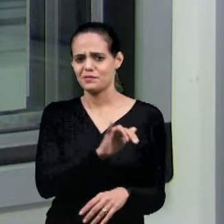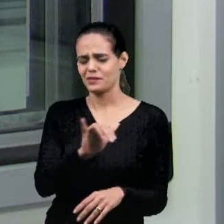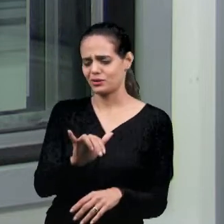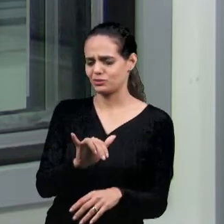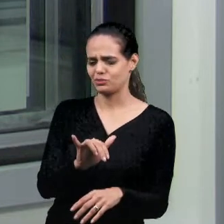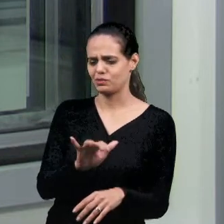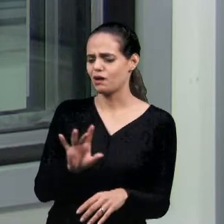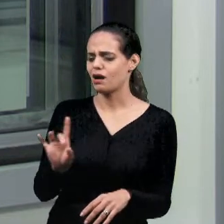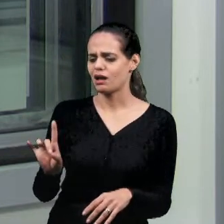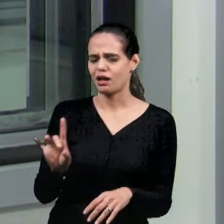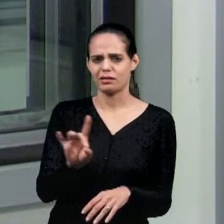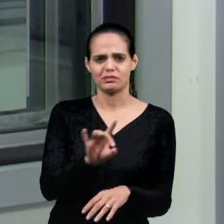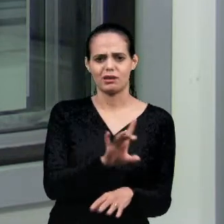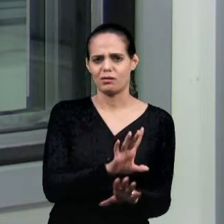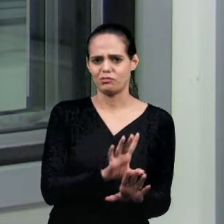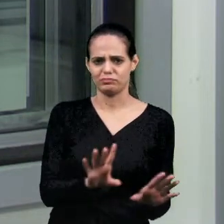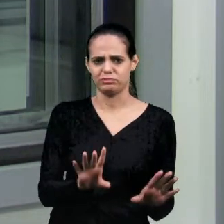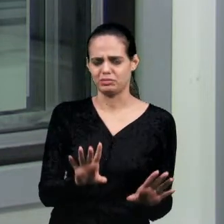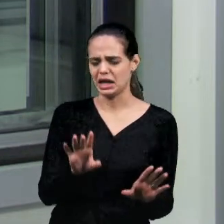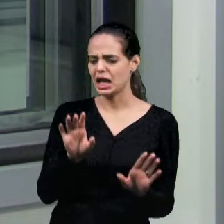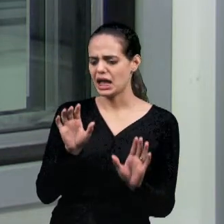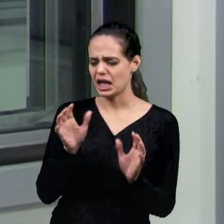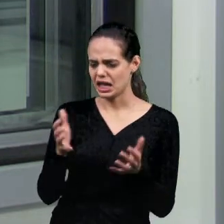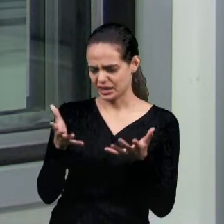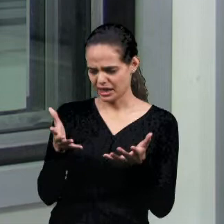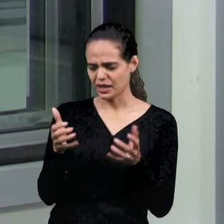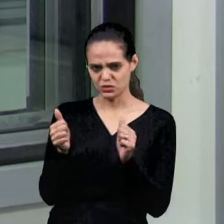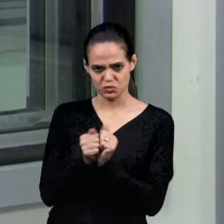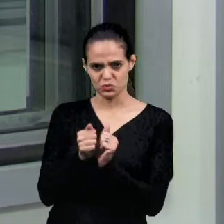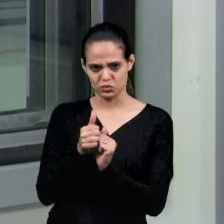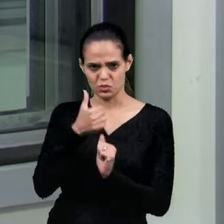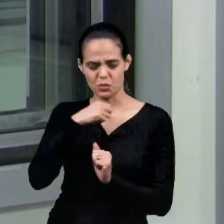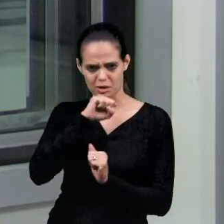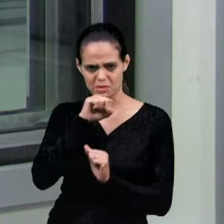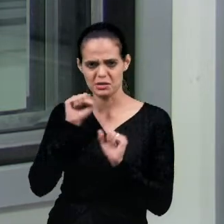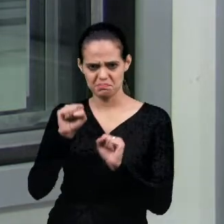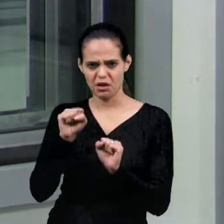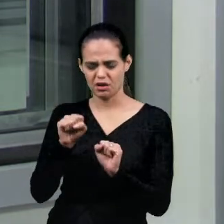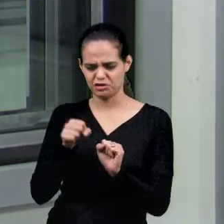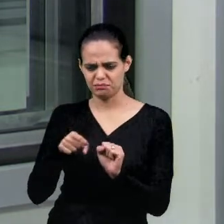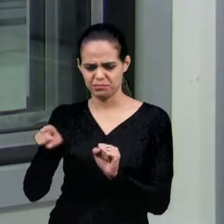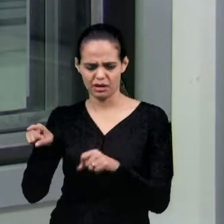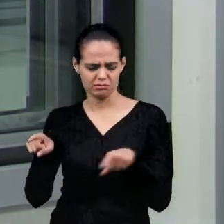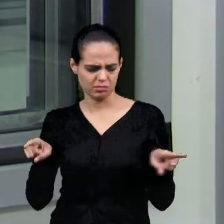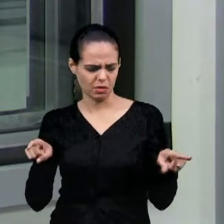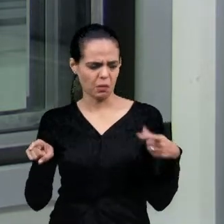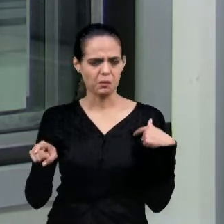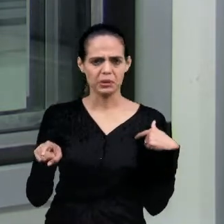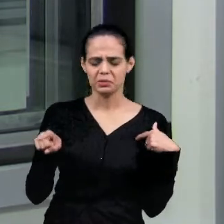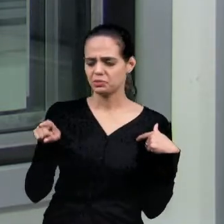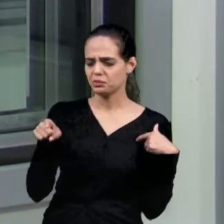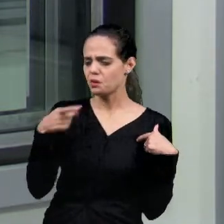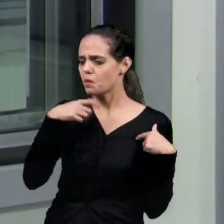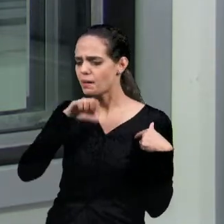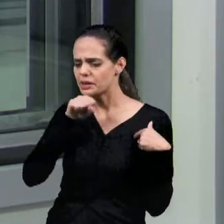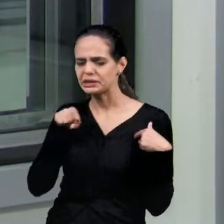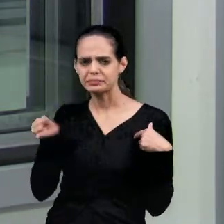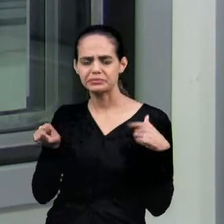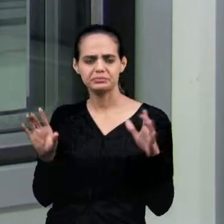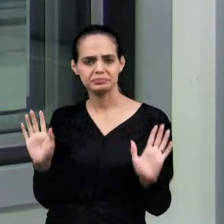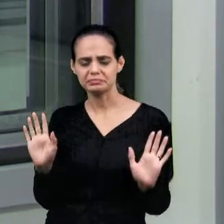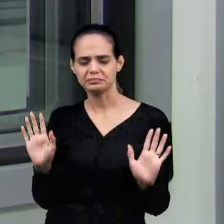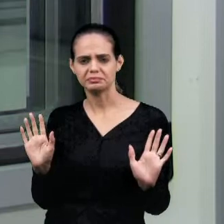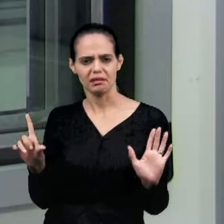quiser, vamos fazer esse trato, quem quiser ir com a mãe vai, quem quiser ir comigo vai. A escolinha que nós já tínhamos era um pouquinho diferente de hoje, mas